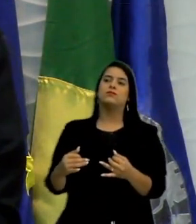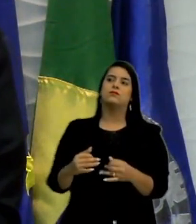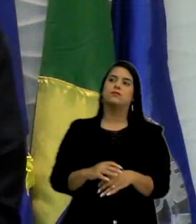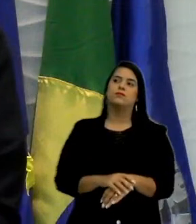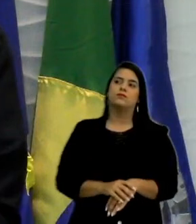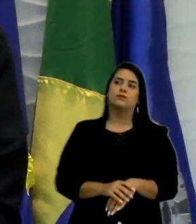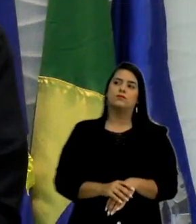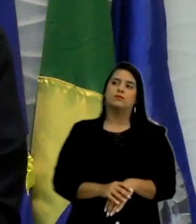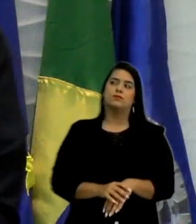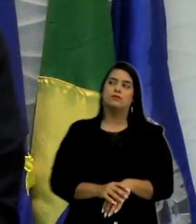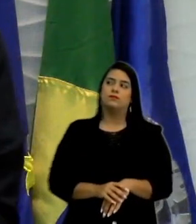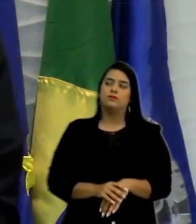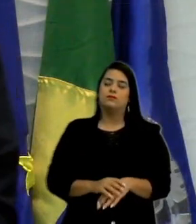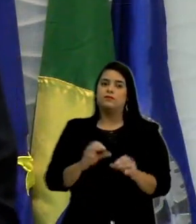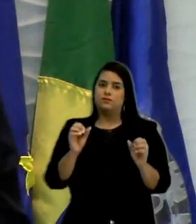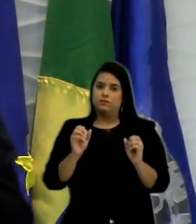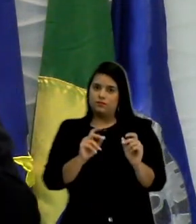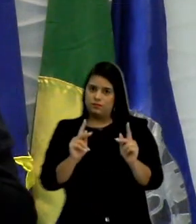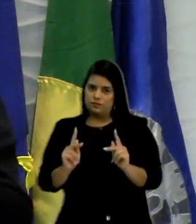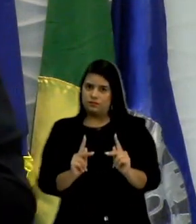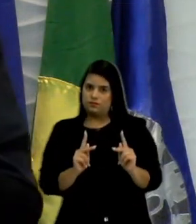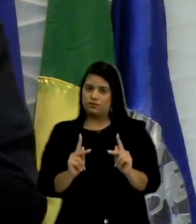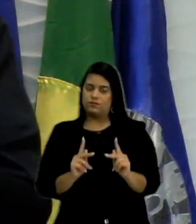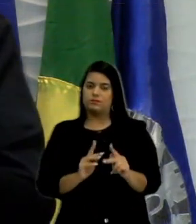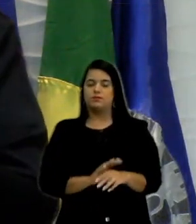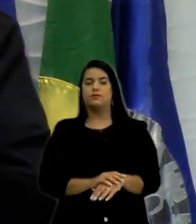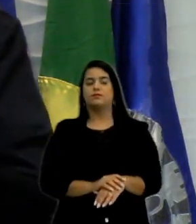falaram. Certo?